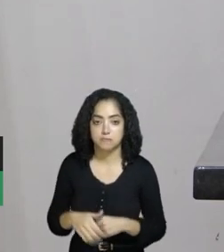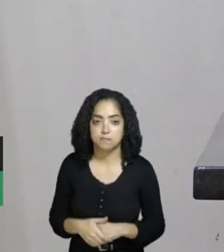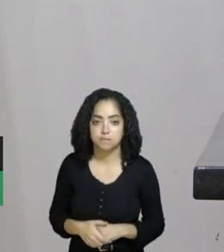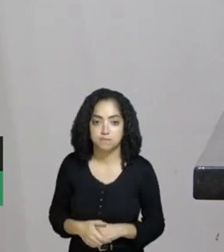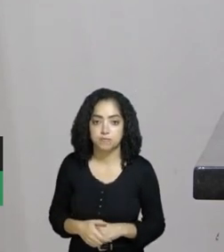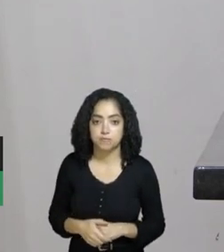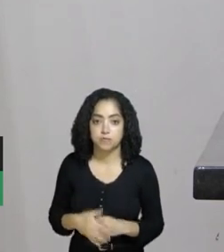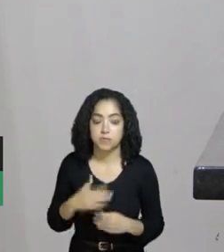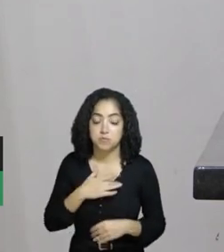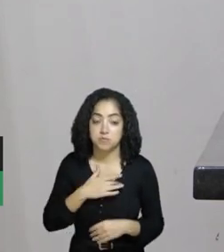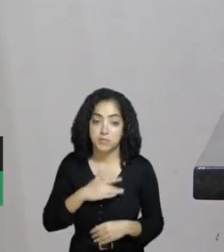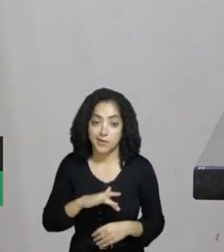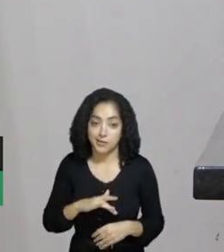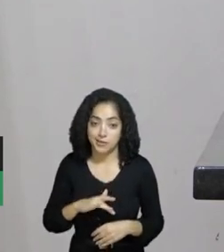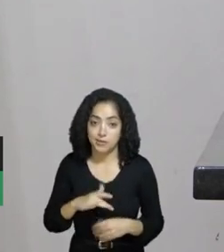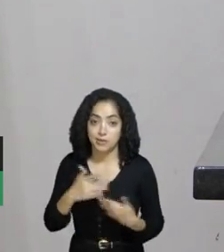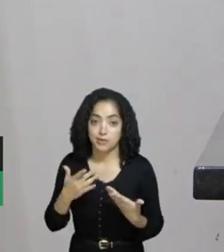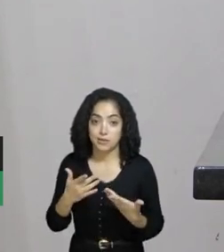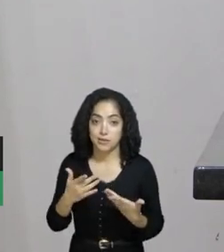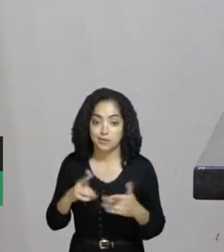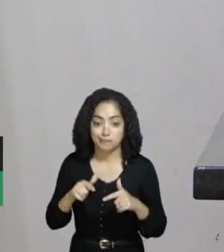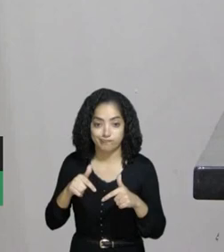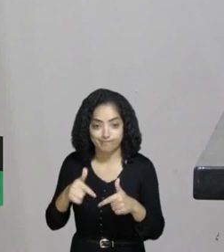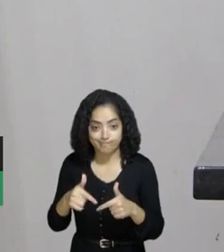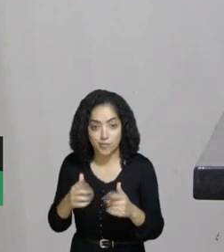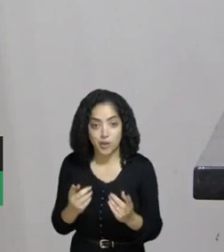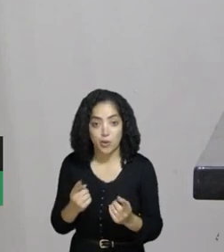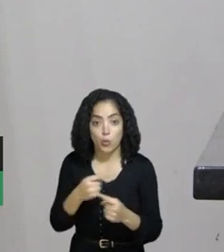pena que essa postura está sendo contrária à vida.